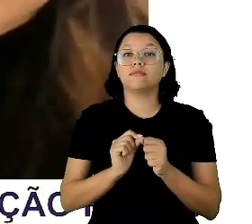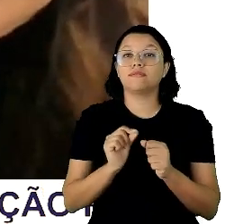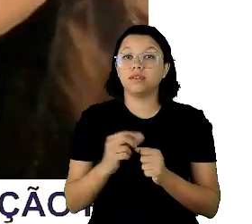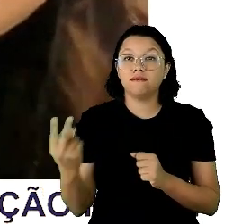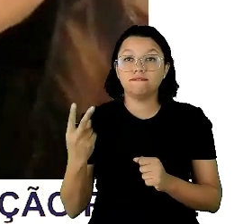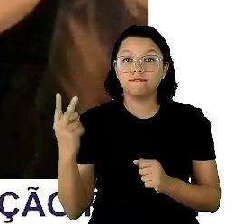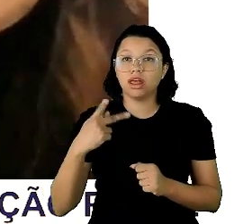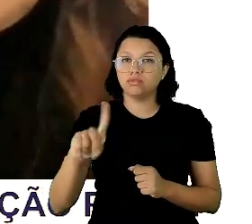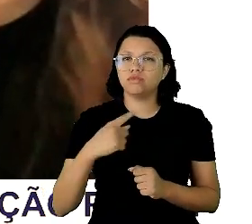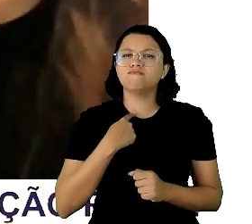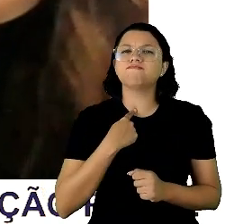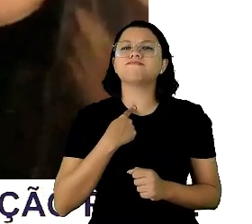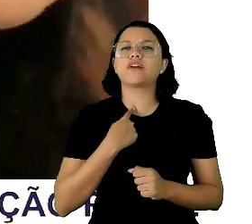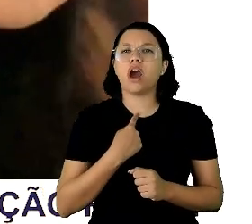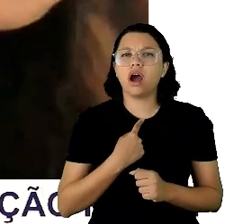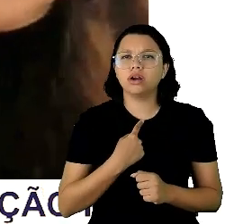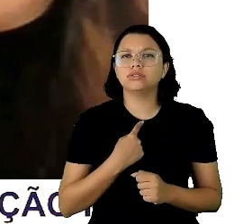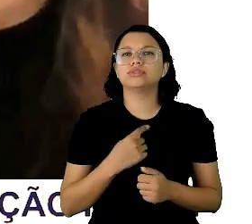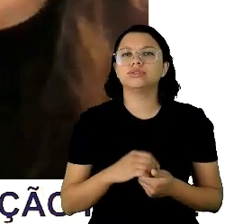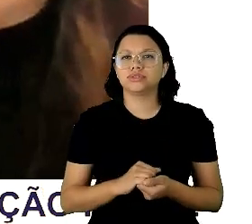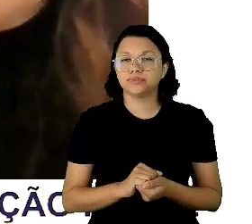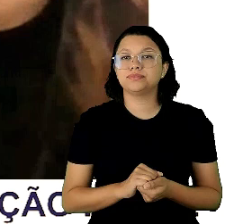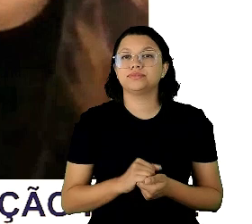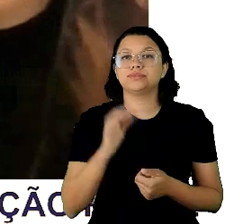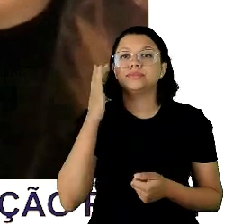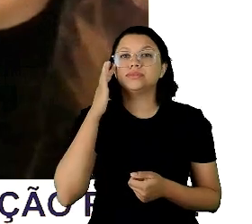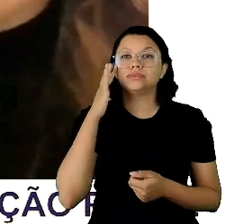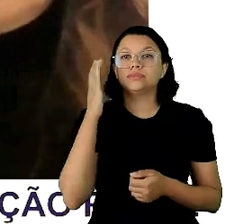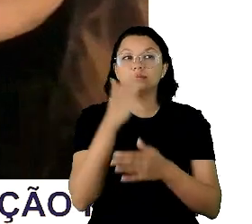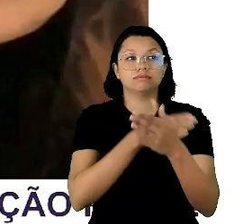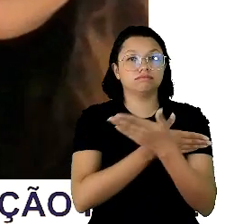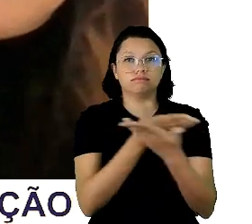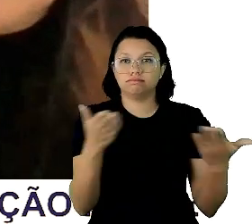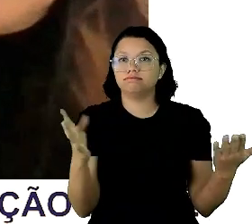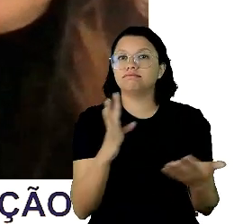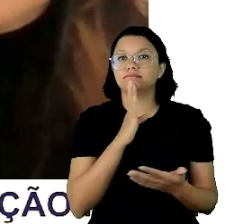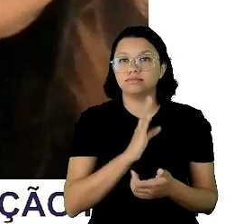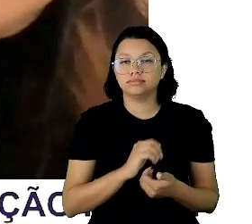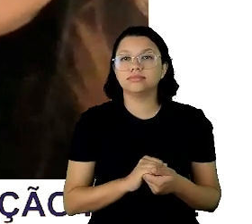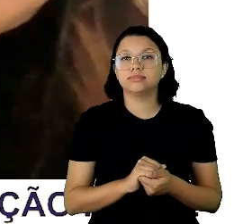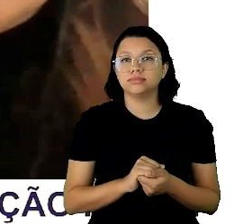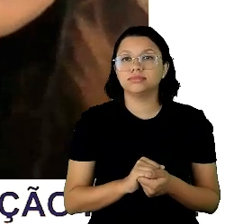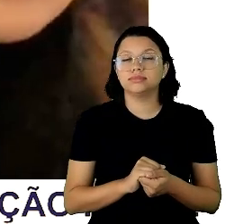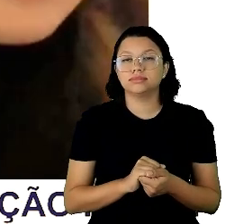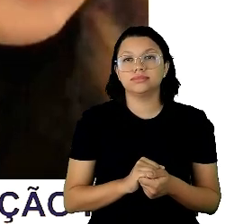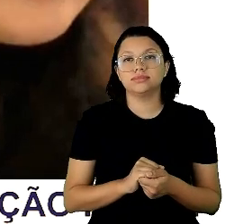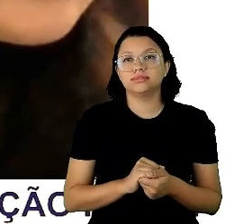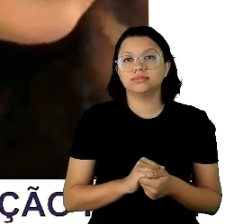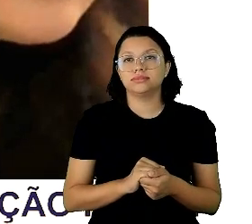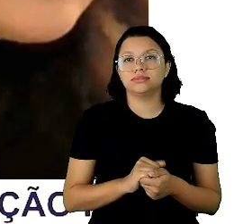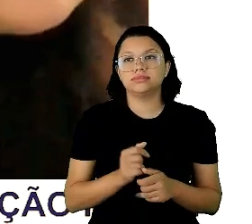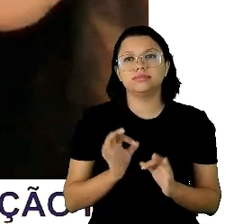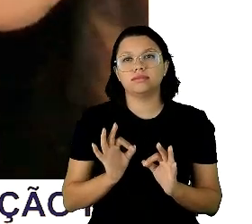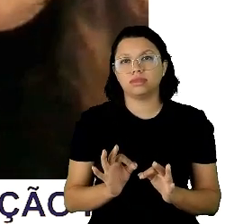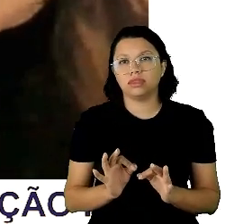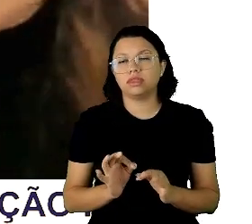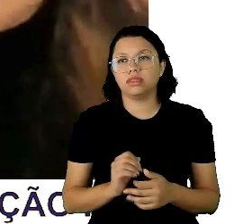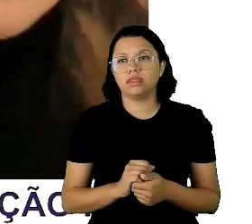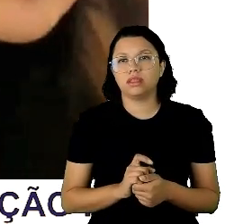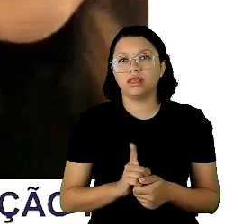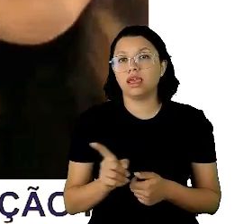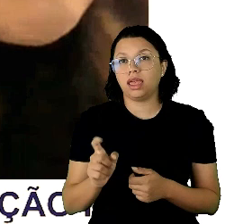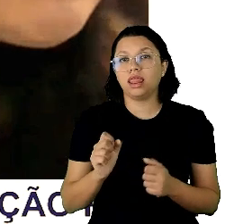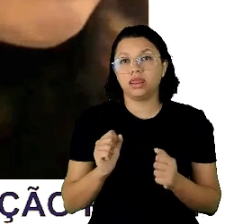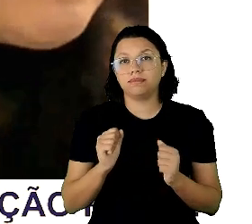voz, né? Que eu acho que num caso aqui que todo mundo conhece, que provavelmente ela vai poder